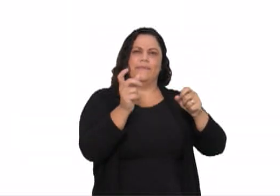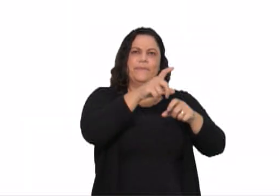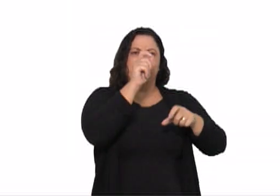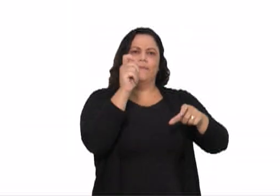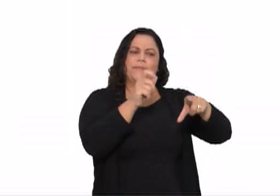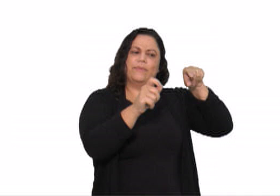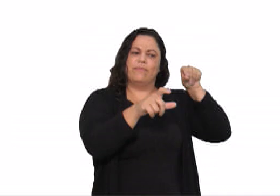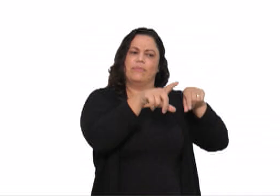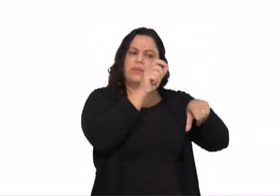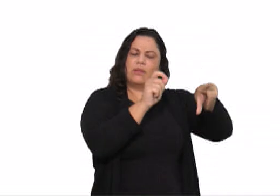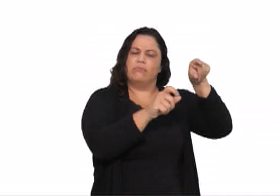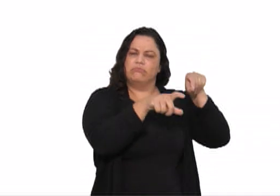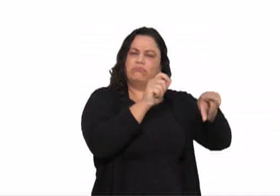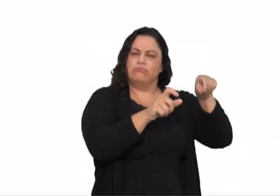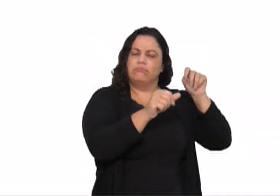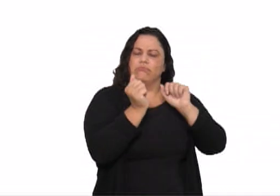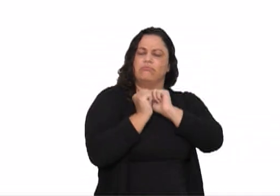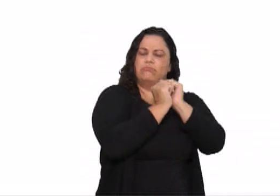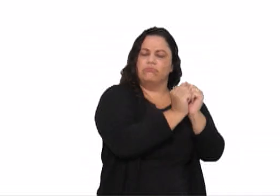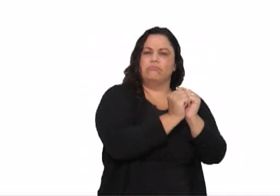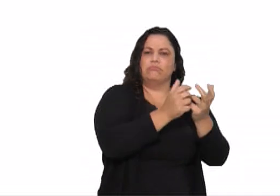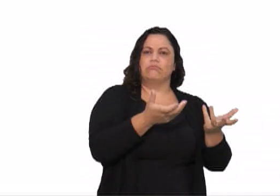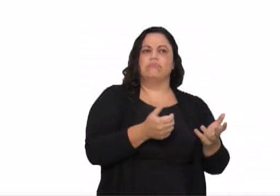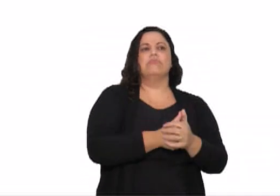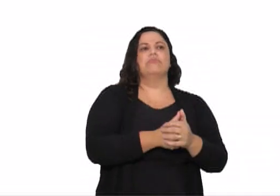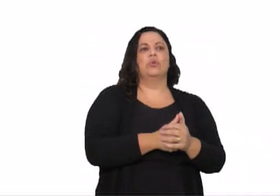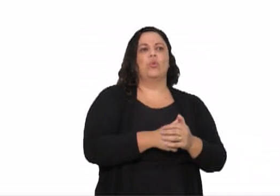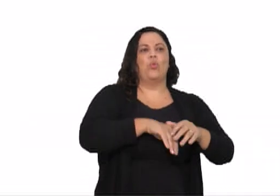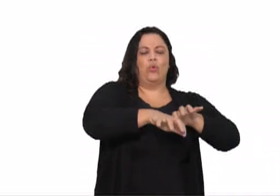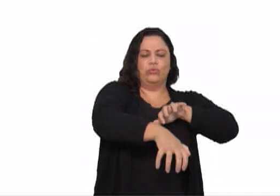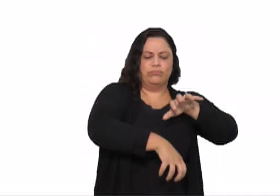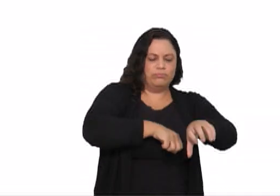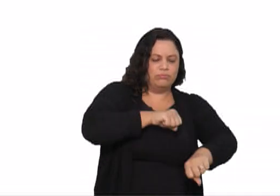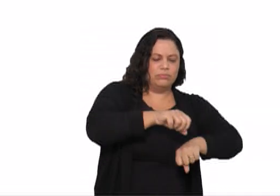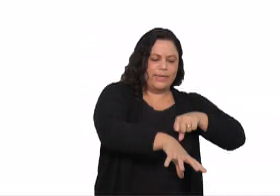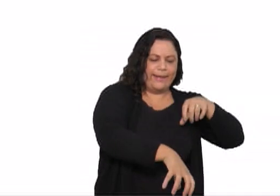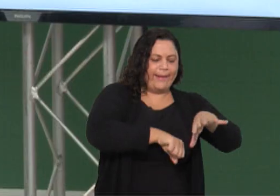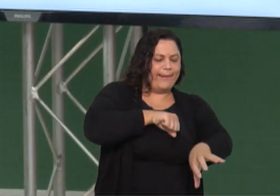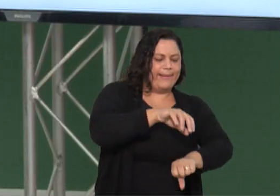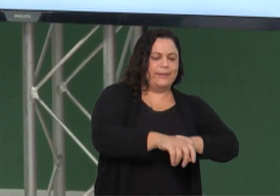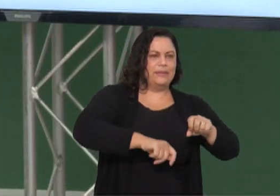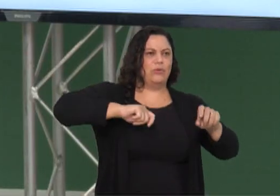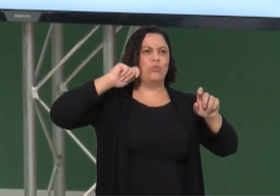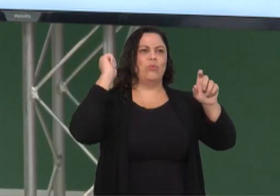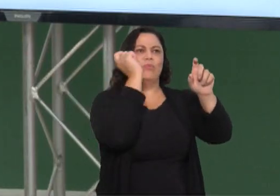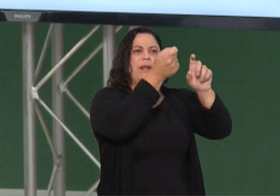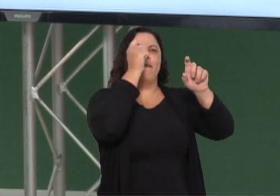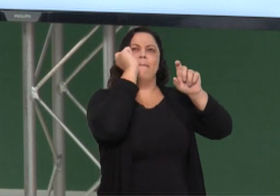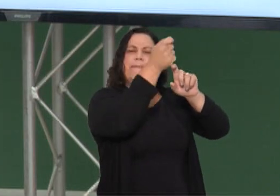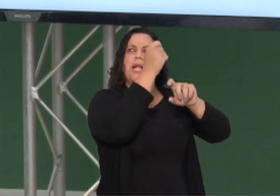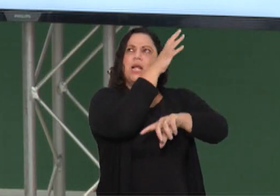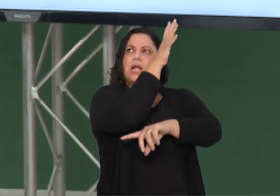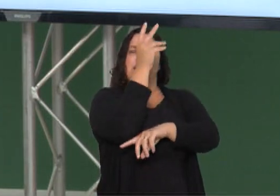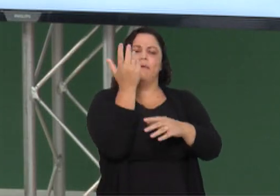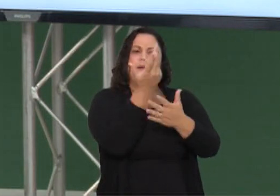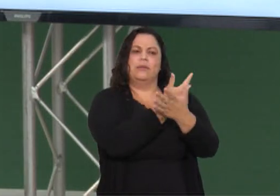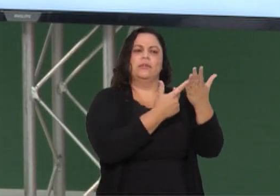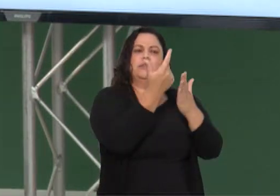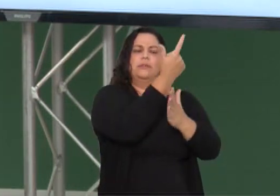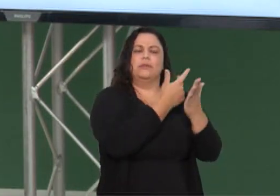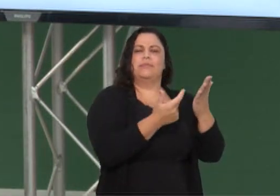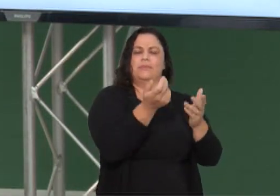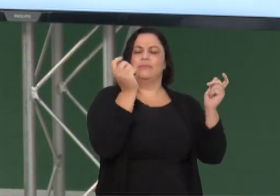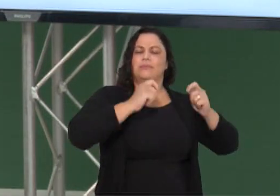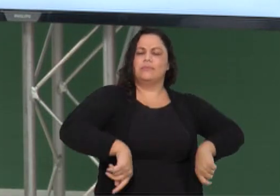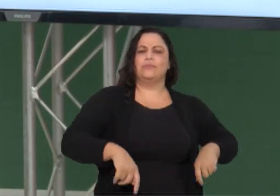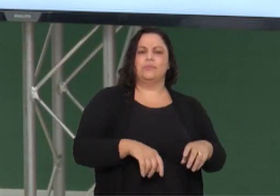colhendo azeitonas aqui junto, enquanto cai, o outro aqui catando no chão que caiu, um batendo como se fosse uma vara, né, batendo a árvore da azeitona, para cair também a azeitona,